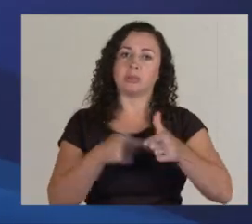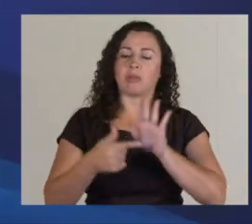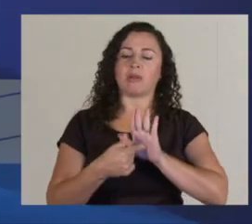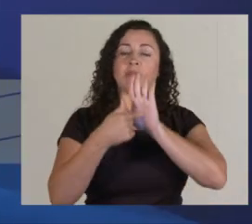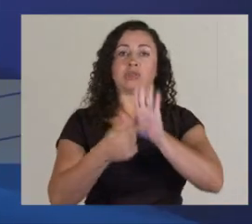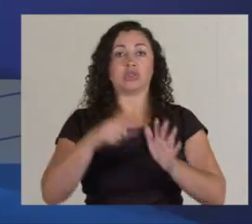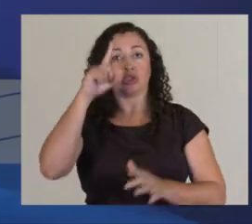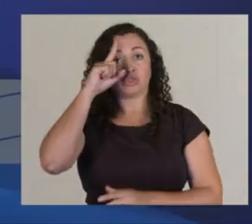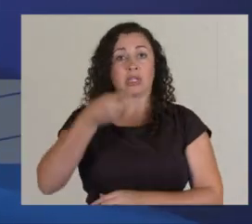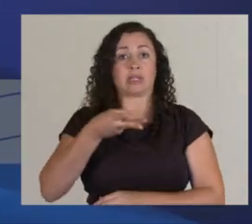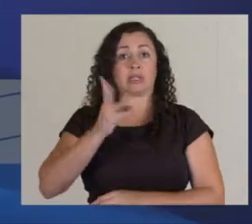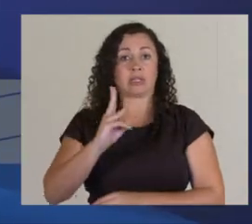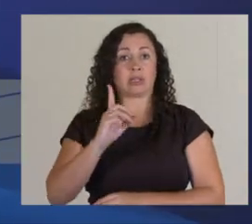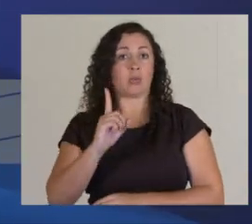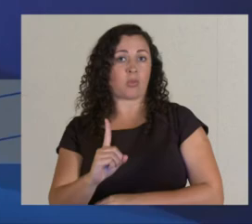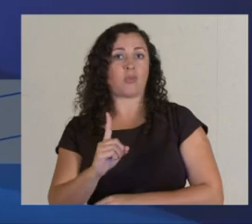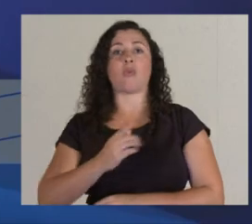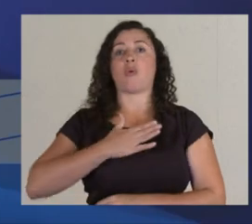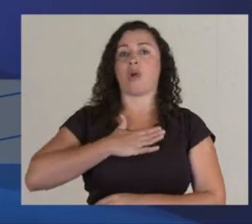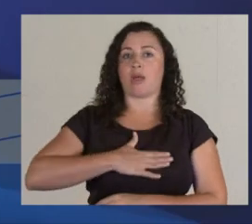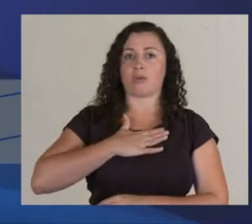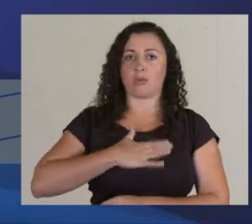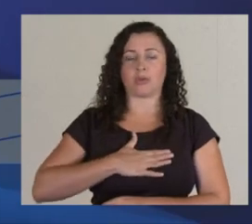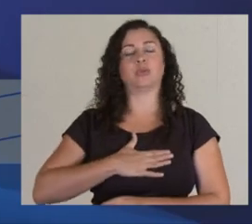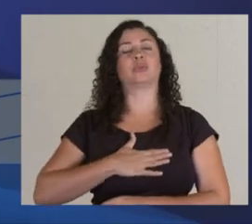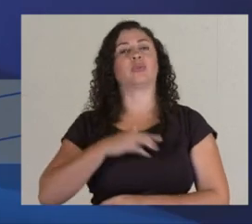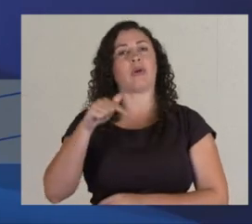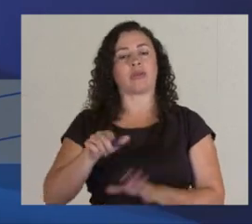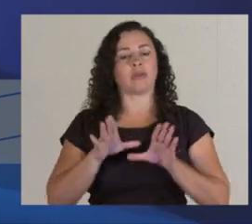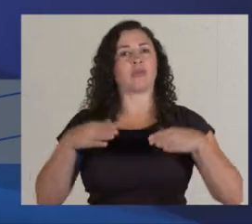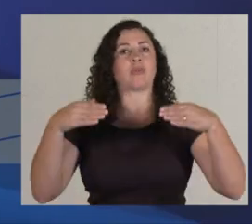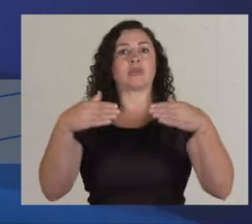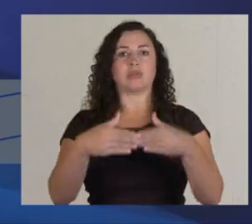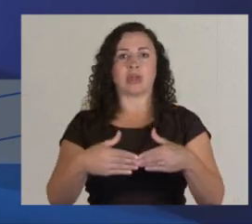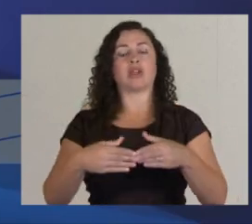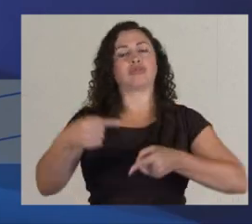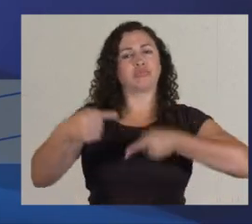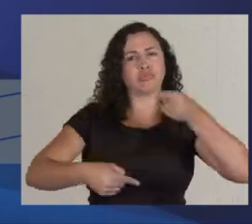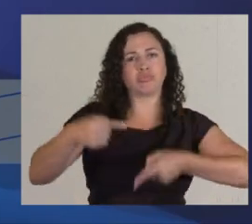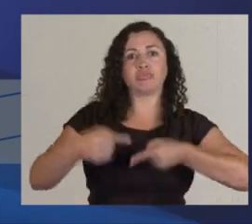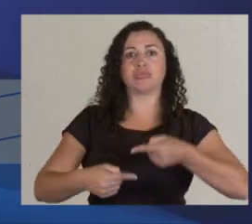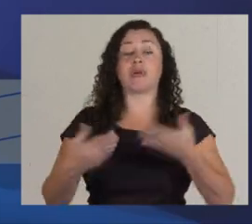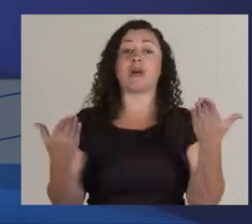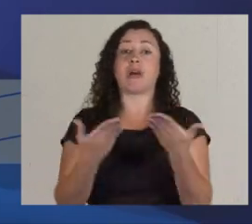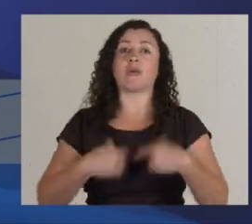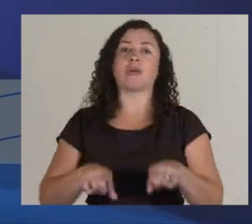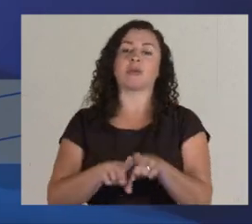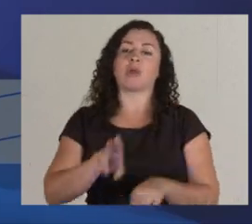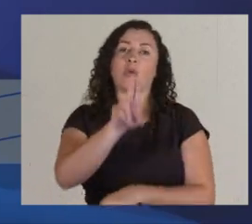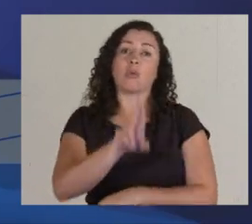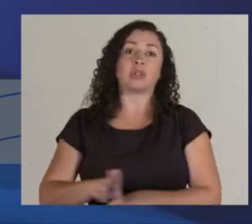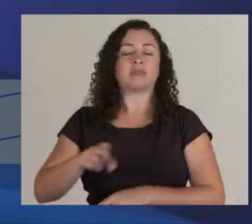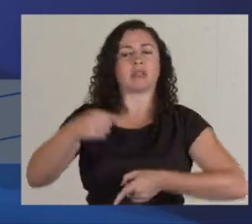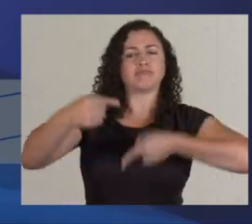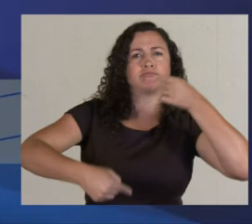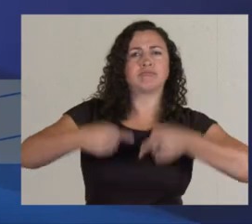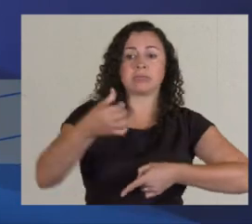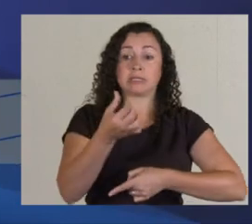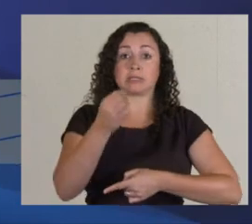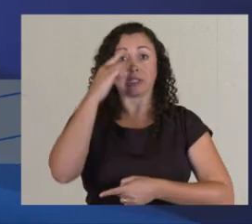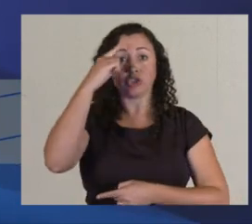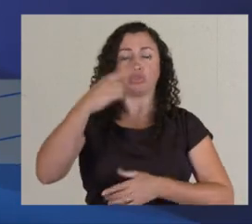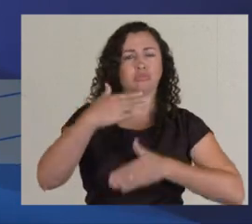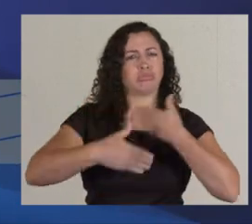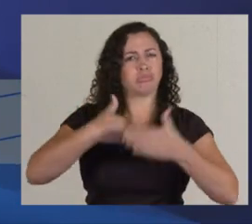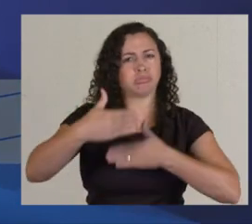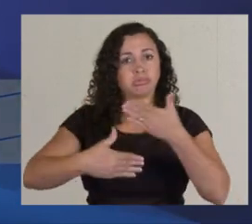dia 31 de agosto para a comunidade, na Câmara Deliberativa da Convest. Agora a universidade vai debater pelos próximos